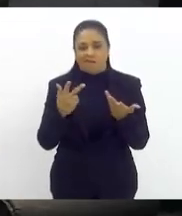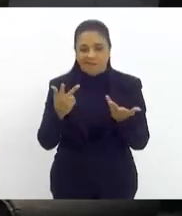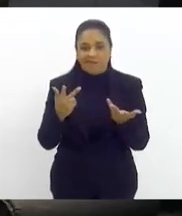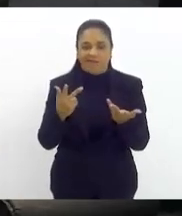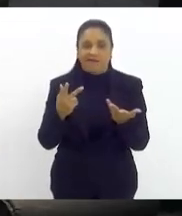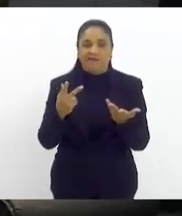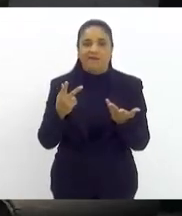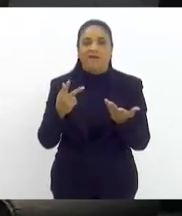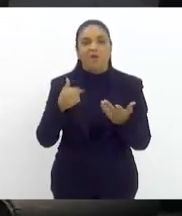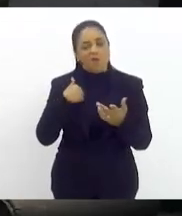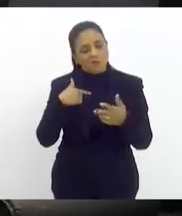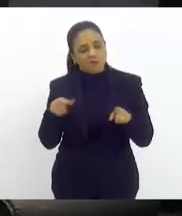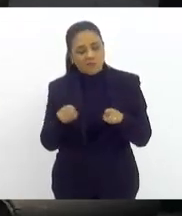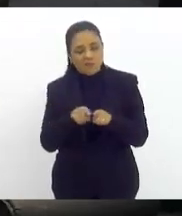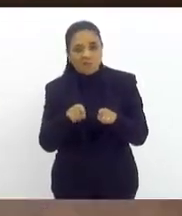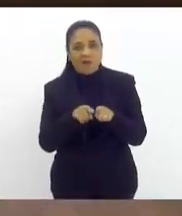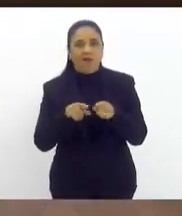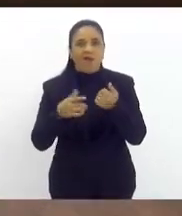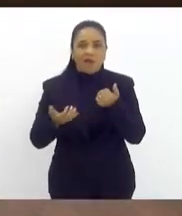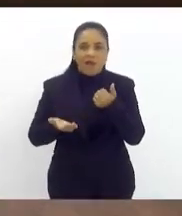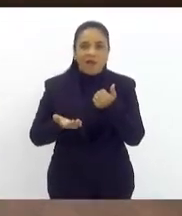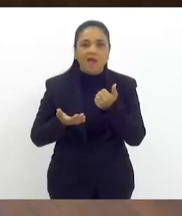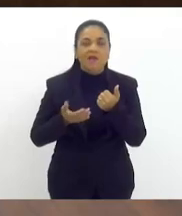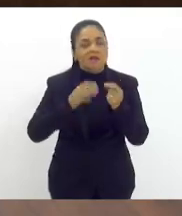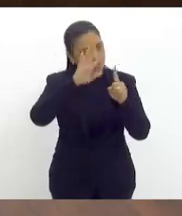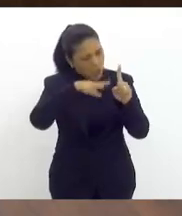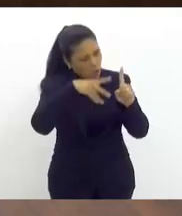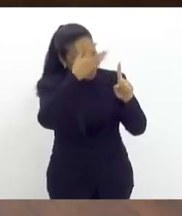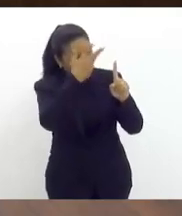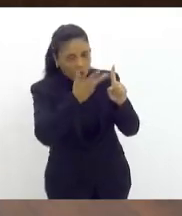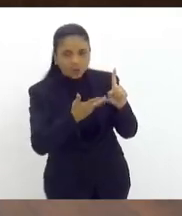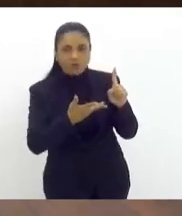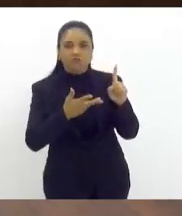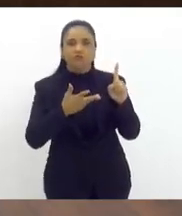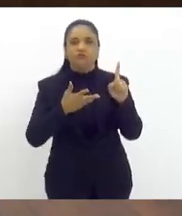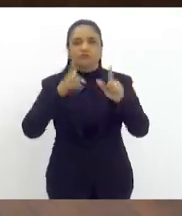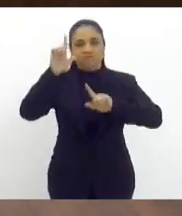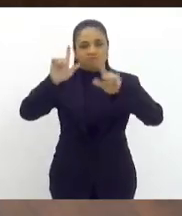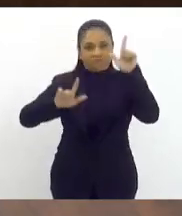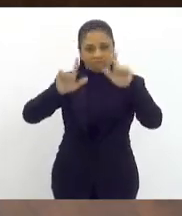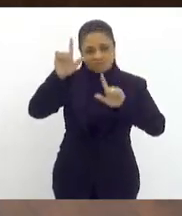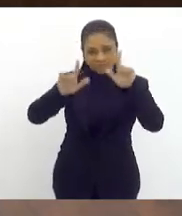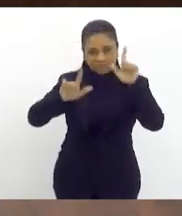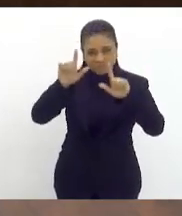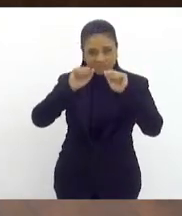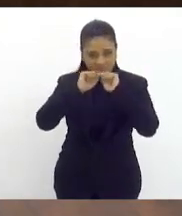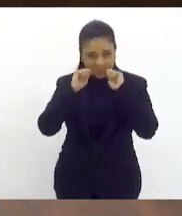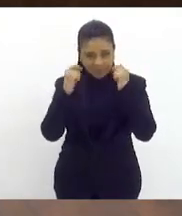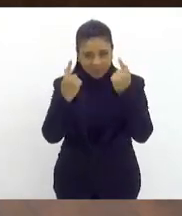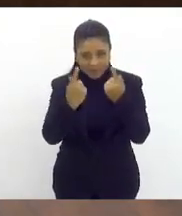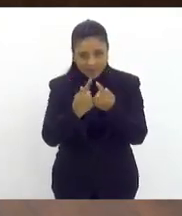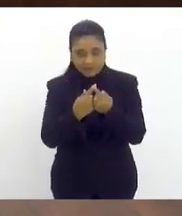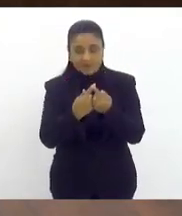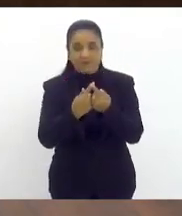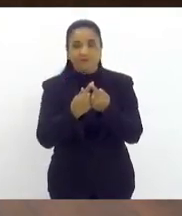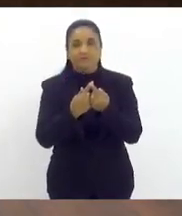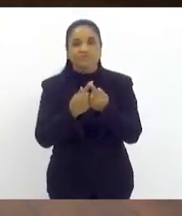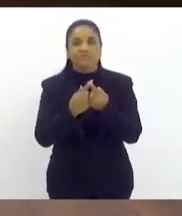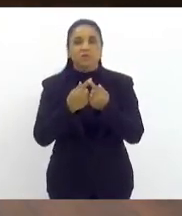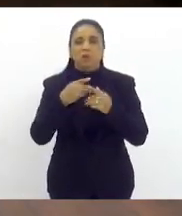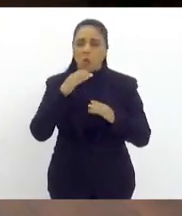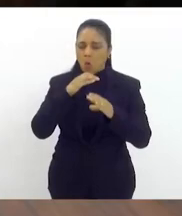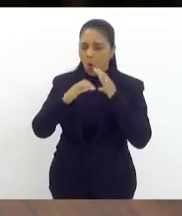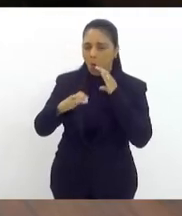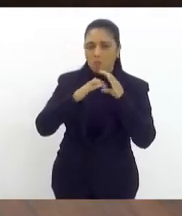coro quando a deputada elogia o trabalho hoje da comunicação da TV Alerj. Toda a